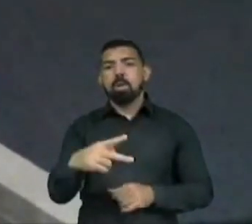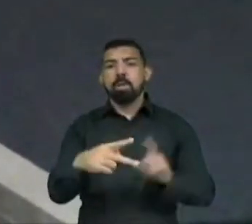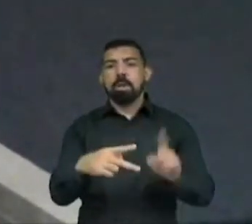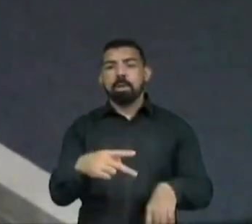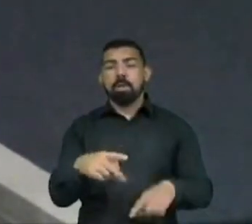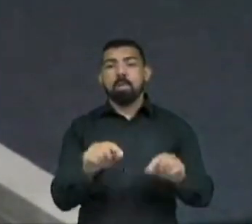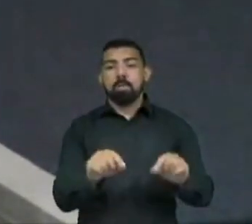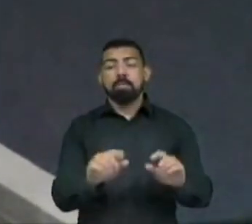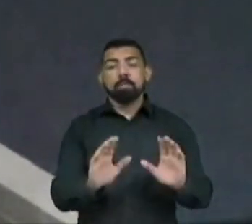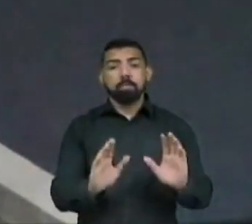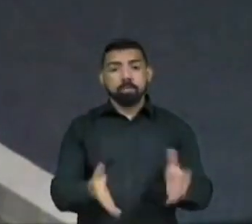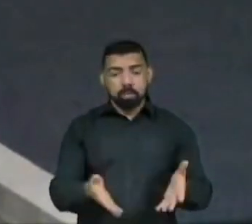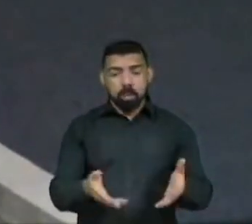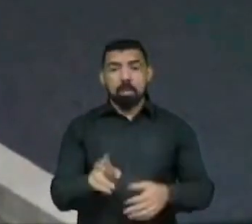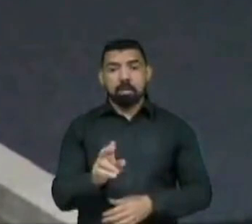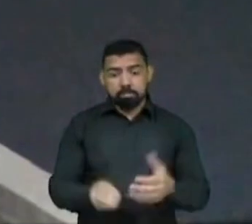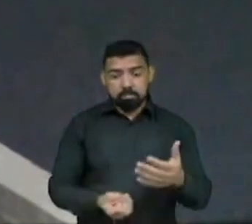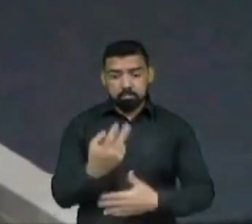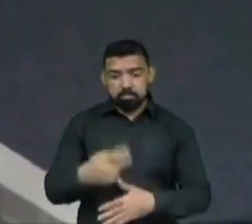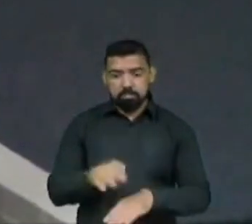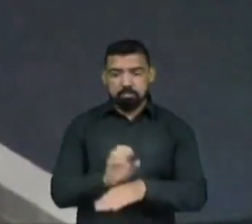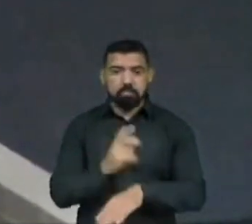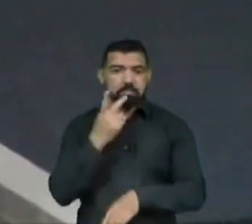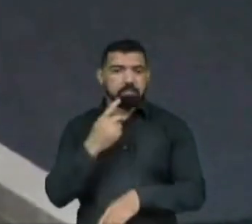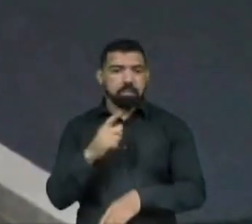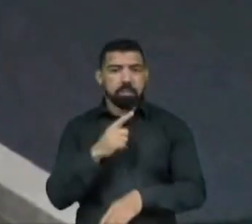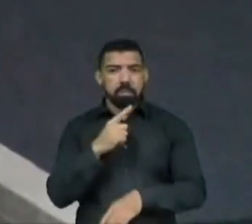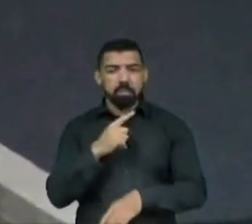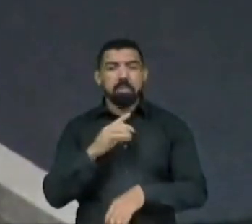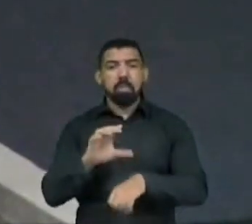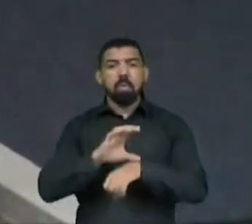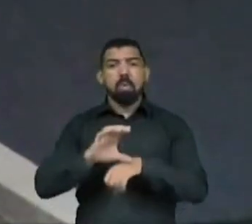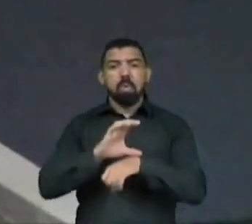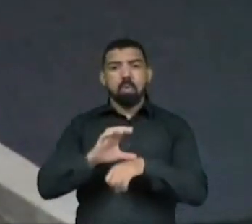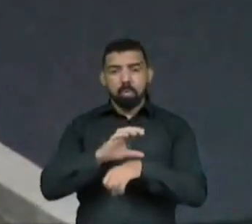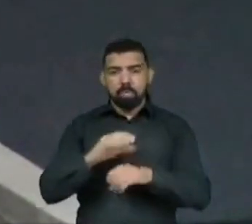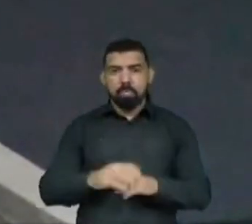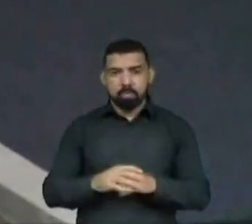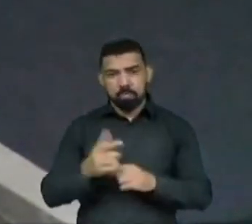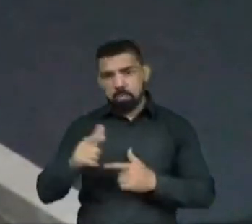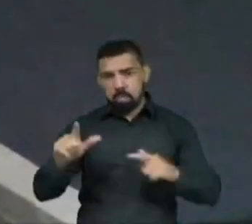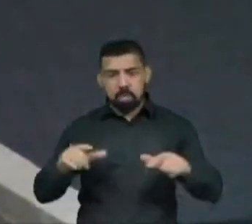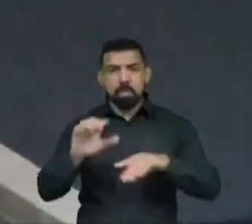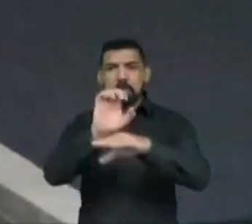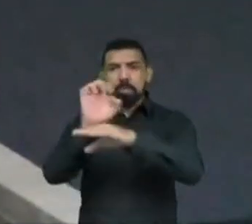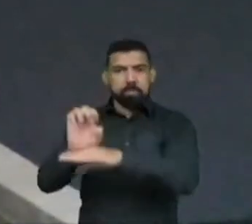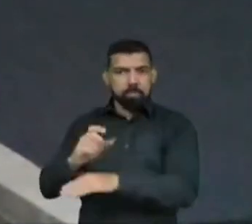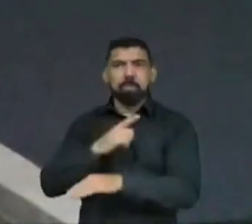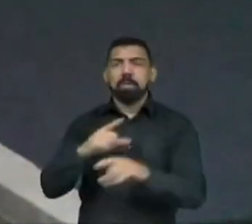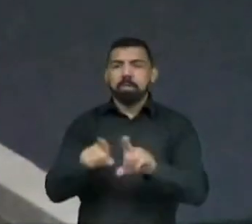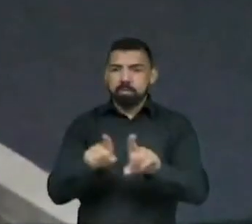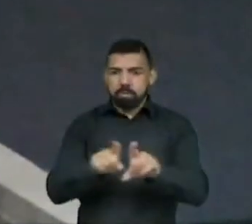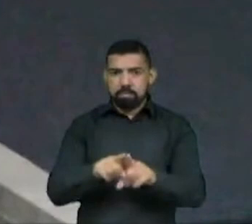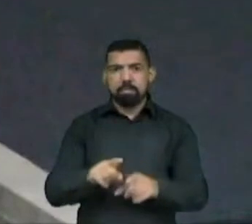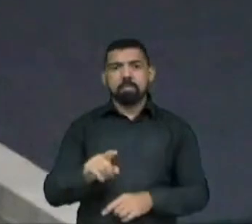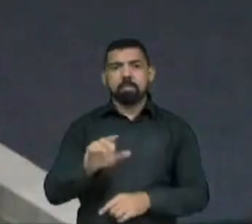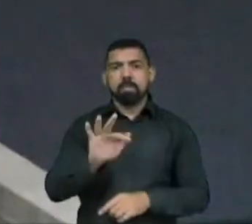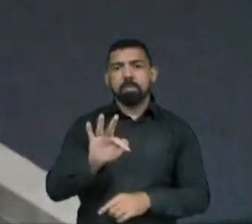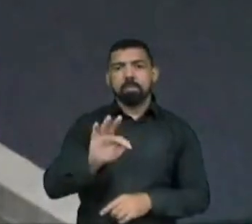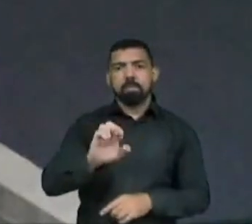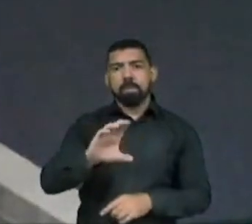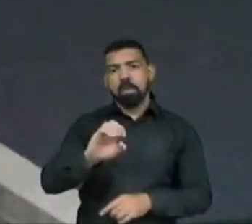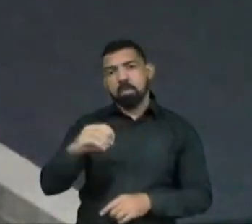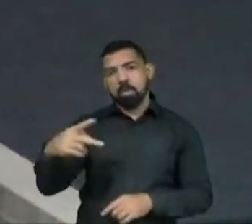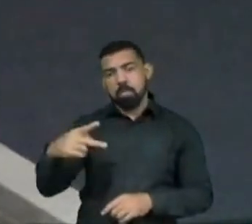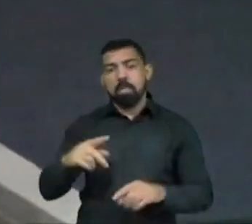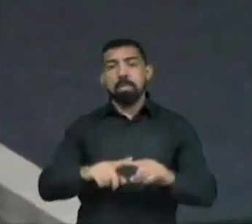bastante tempo aqui no estado do Ceará. Ele tem previsão constitucional, ou seja, outros estados têm também, criaram também o FECOP, mas